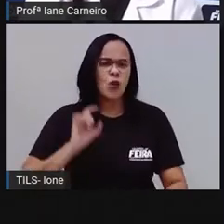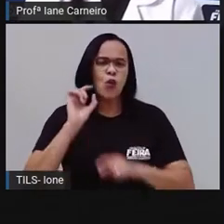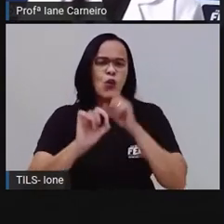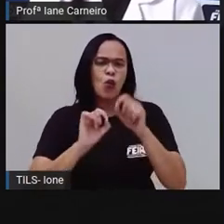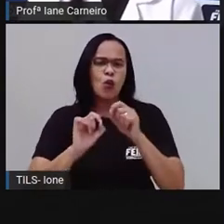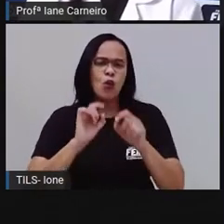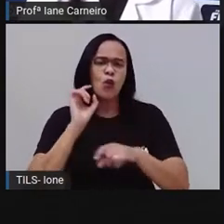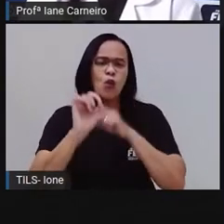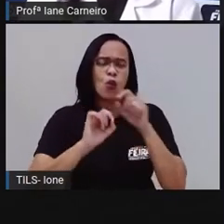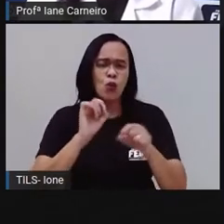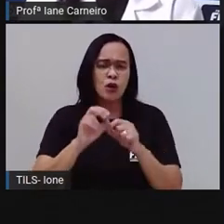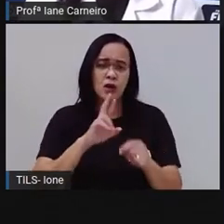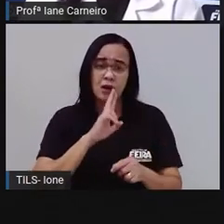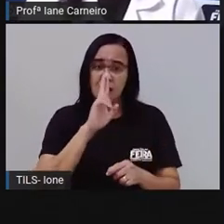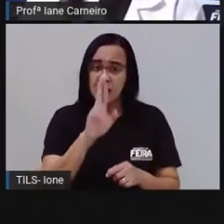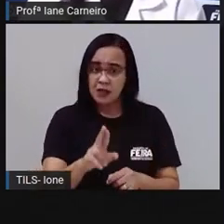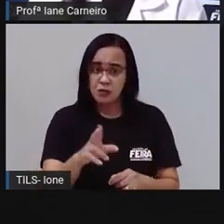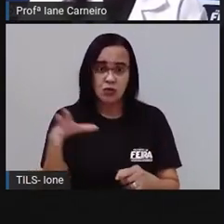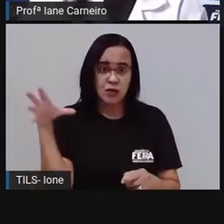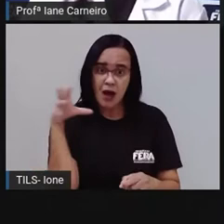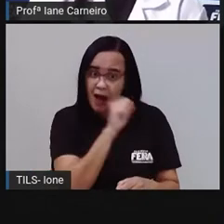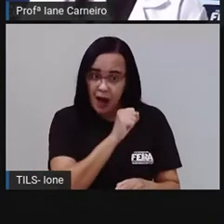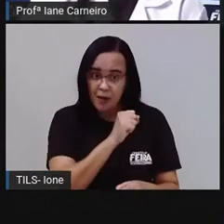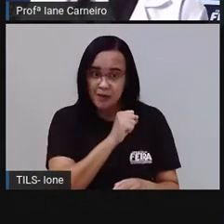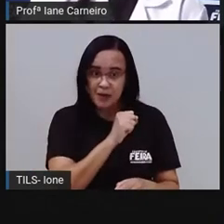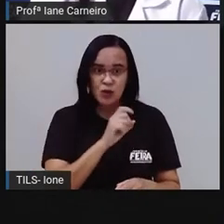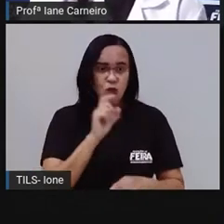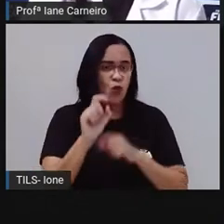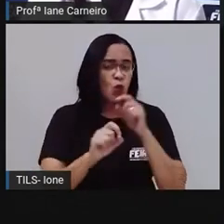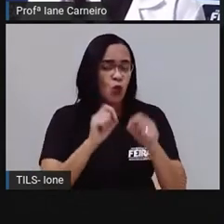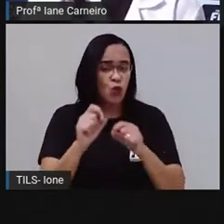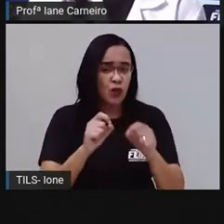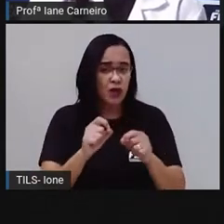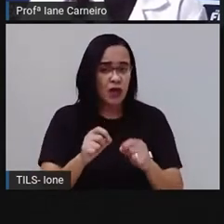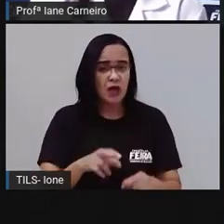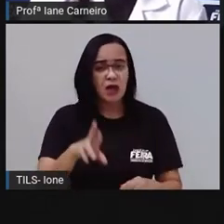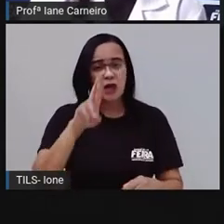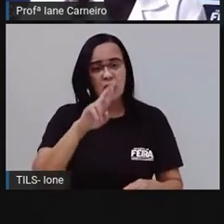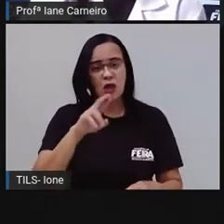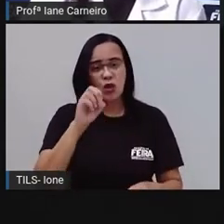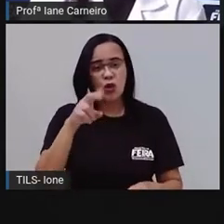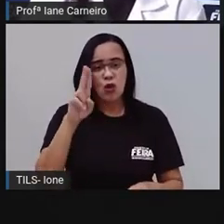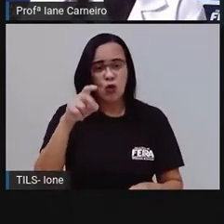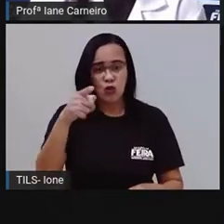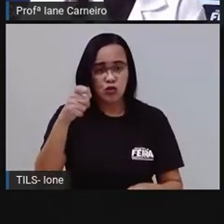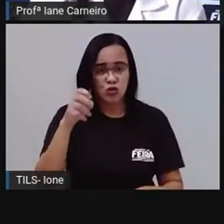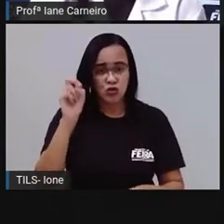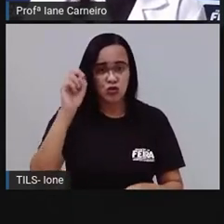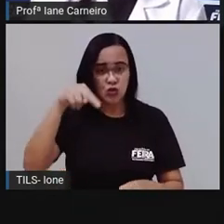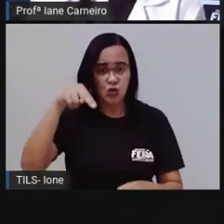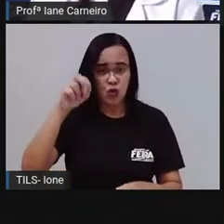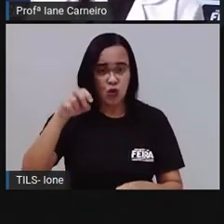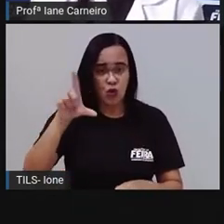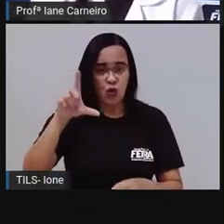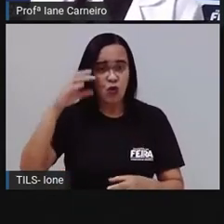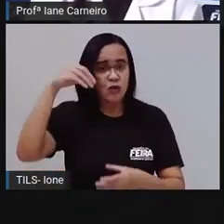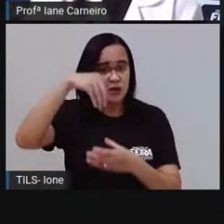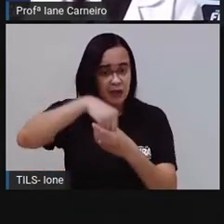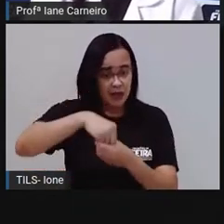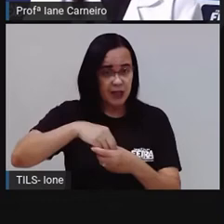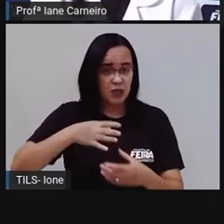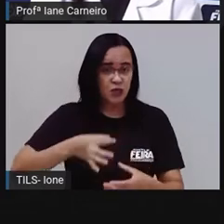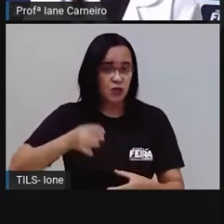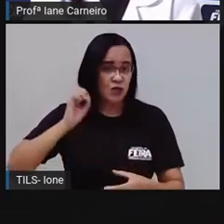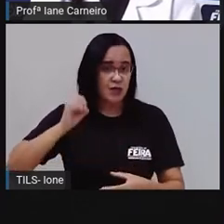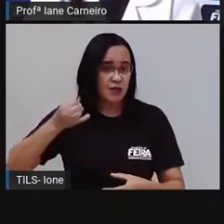O que é? Responda sem demora. O rouxinol tem dentro e a xícara do lado de fora. O que será?